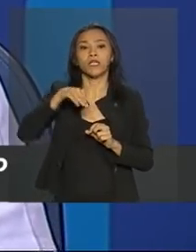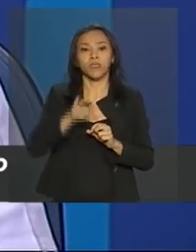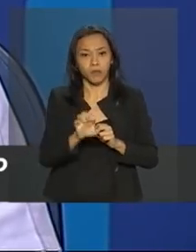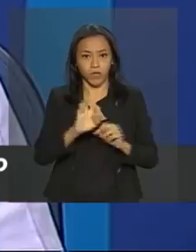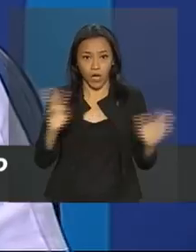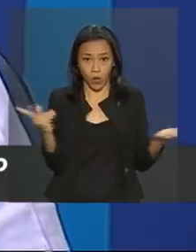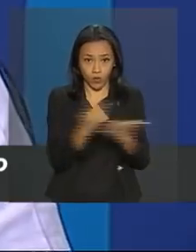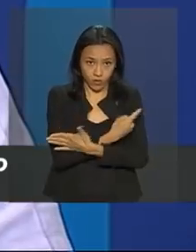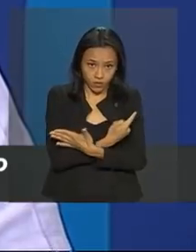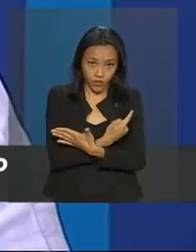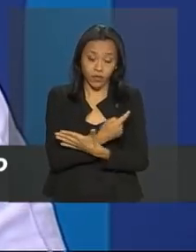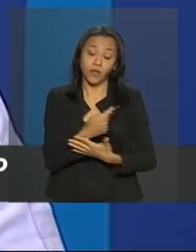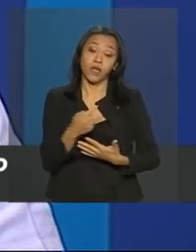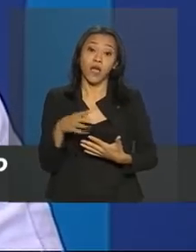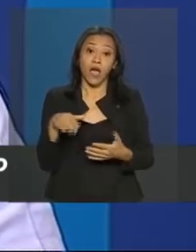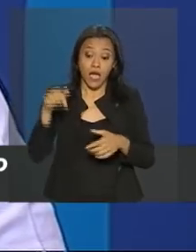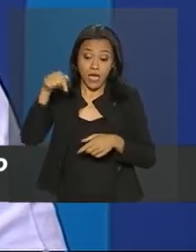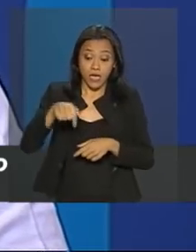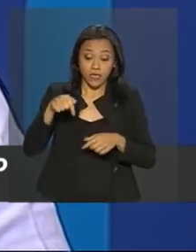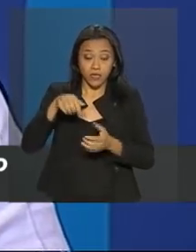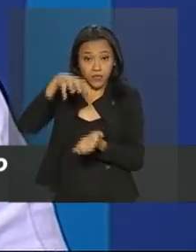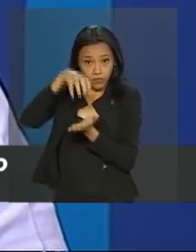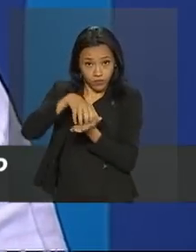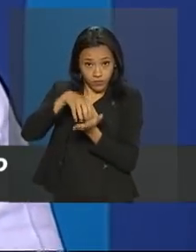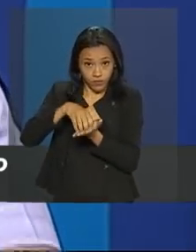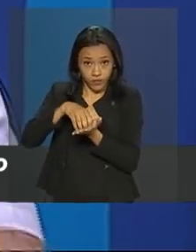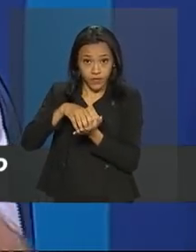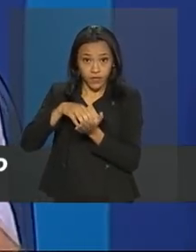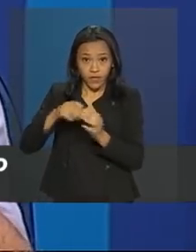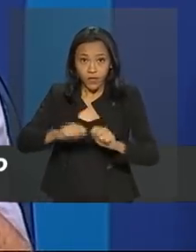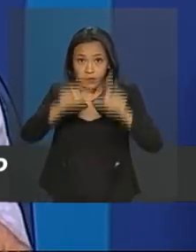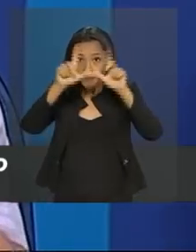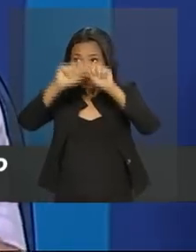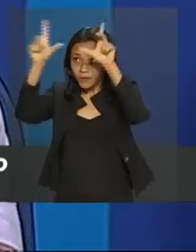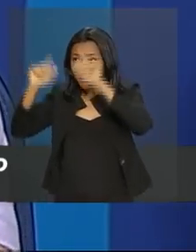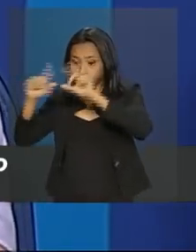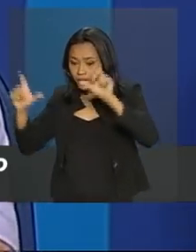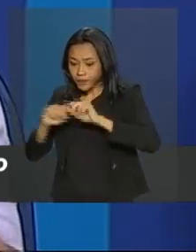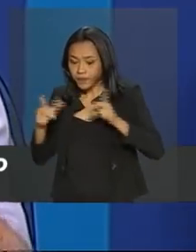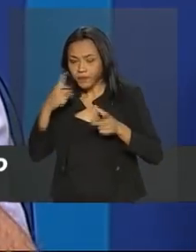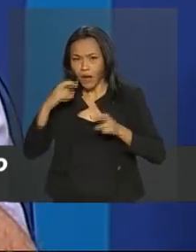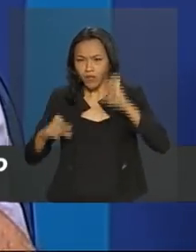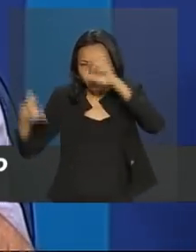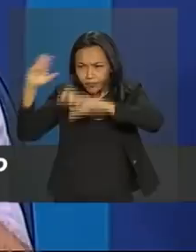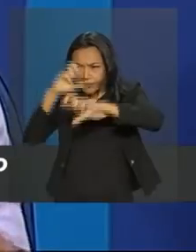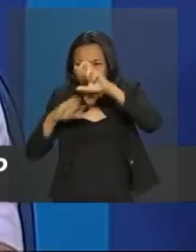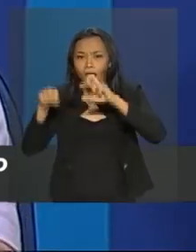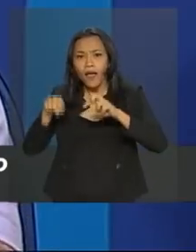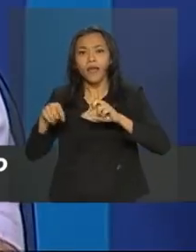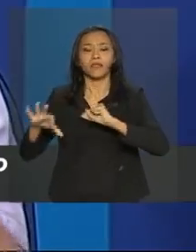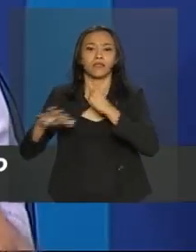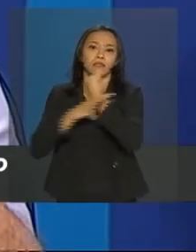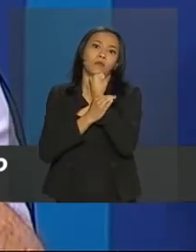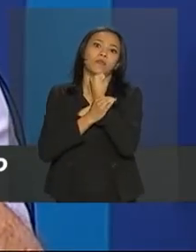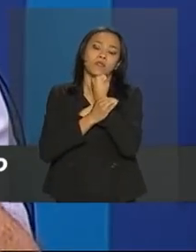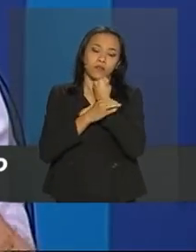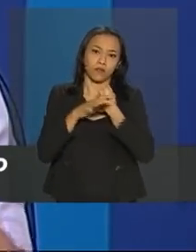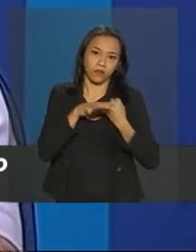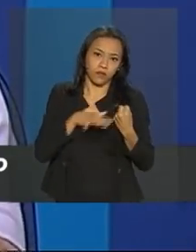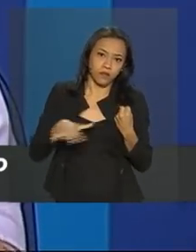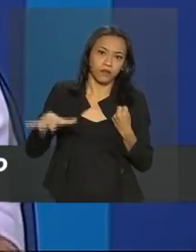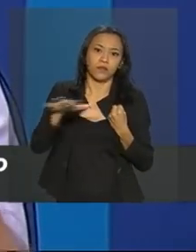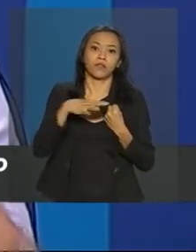que eu falei até agora é um centro integrado voltado para segurança pública para ordem pública segurança